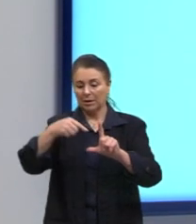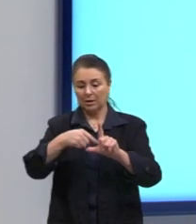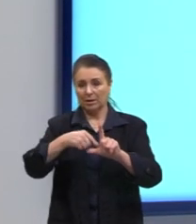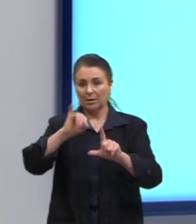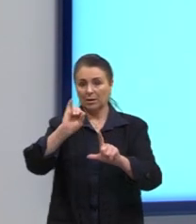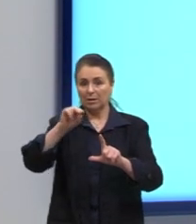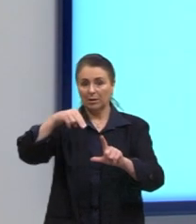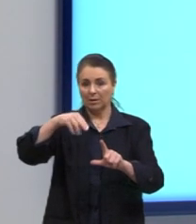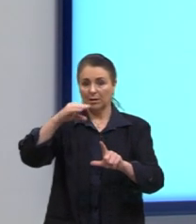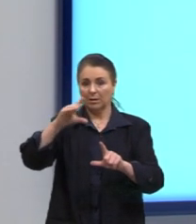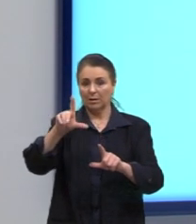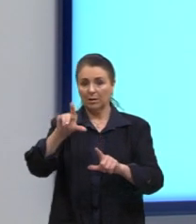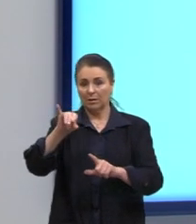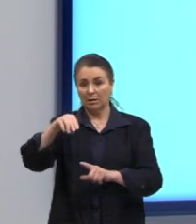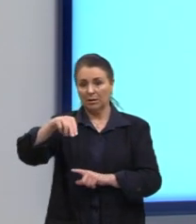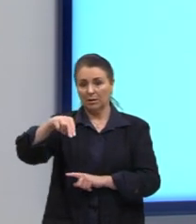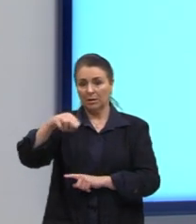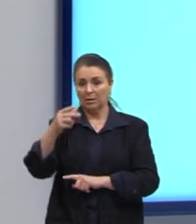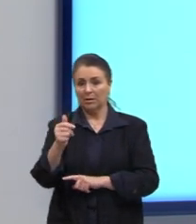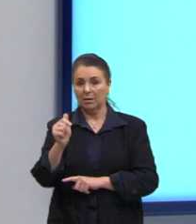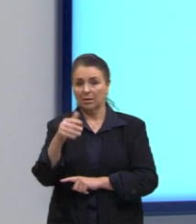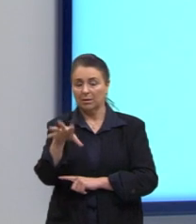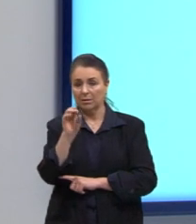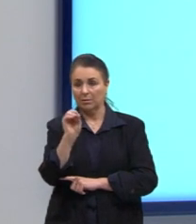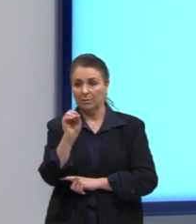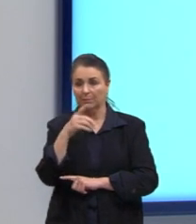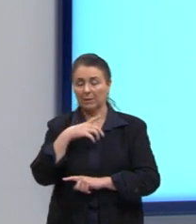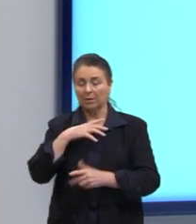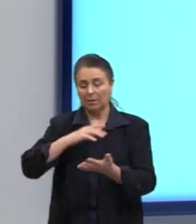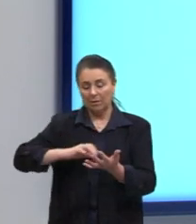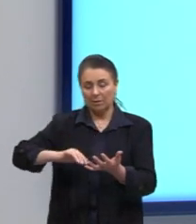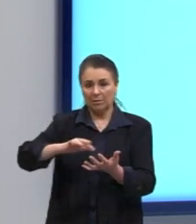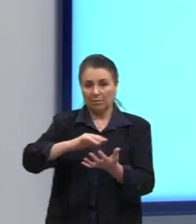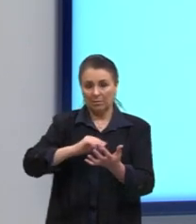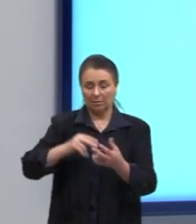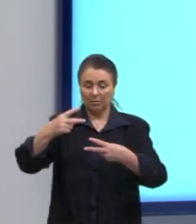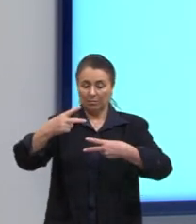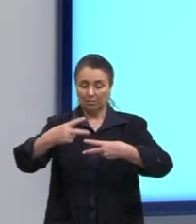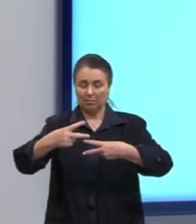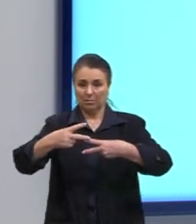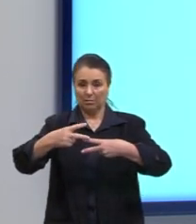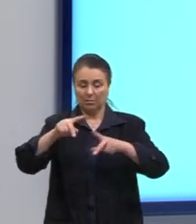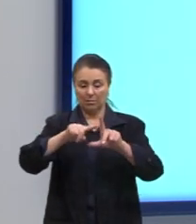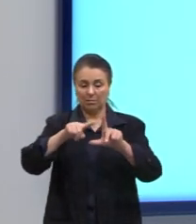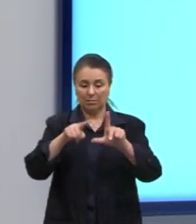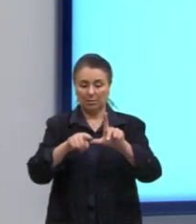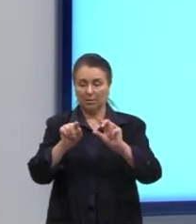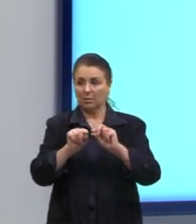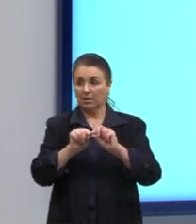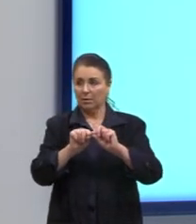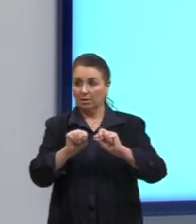formado para calcular então o coeficiente angular da reta Existem duas